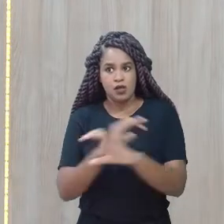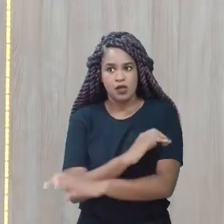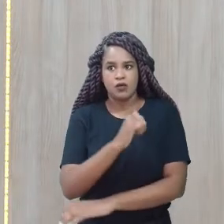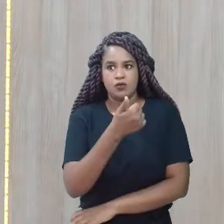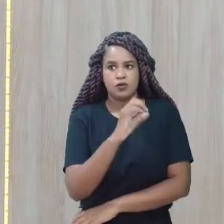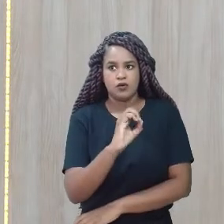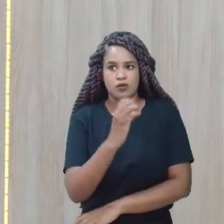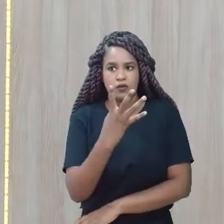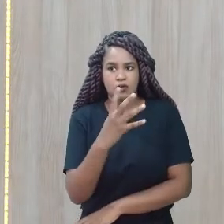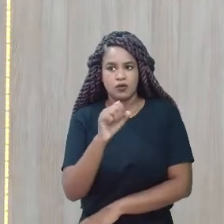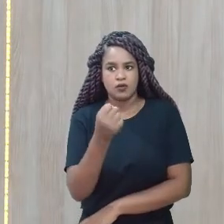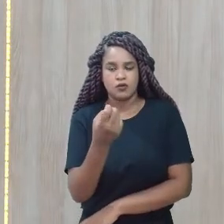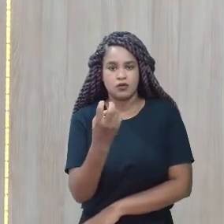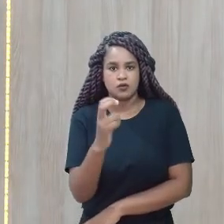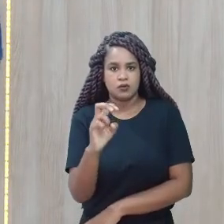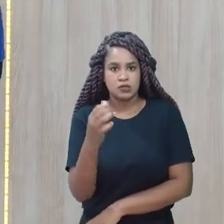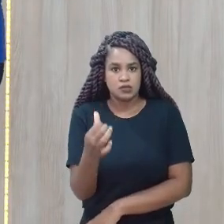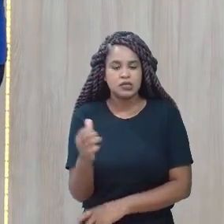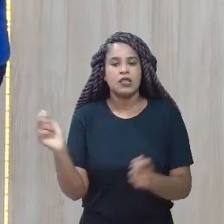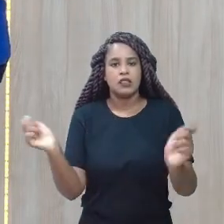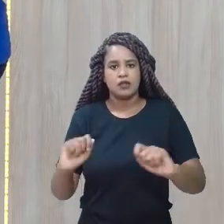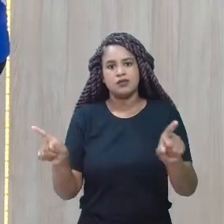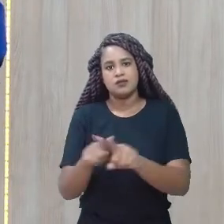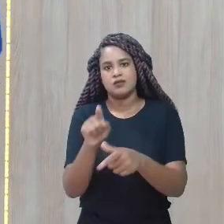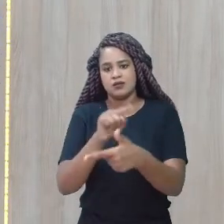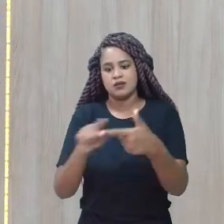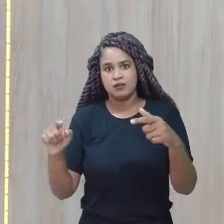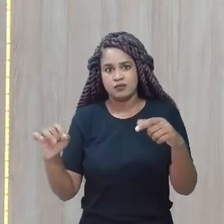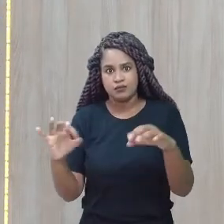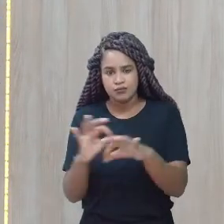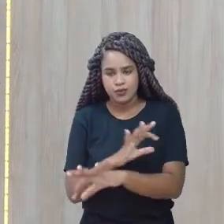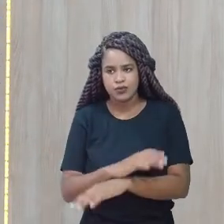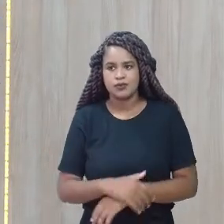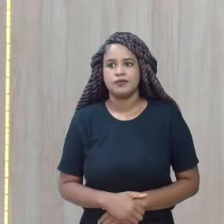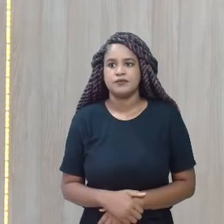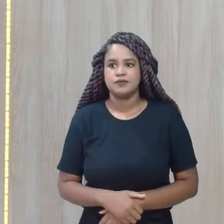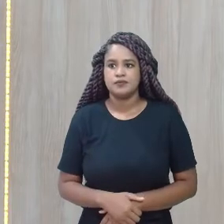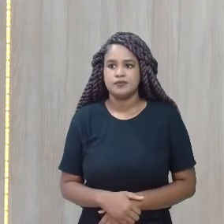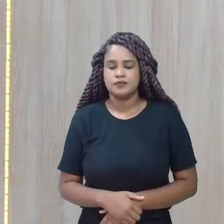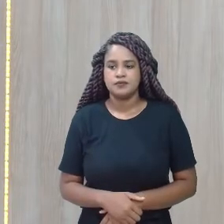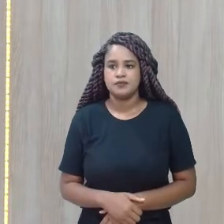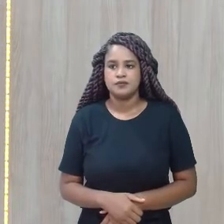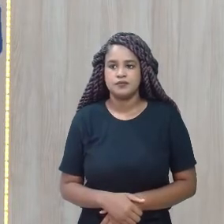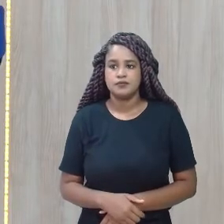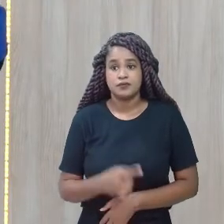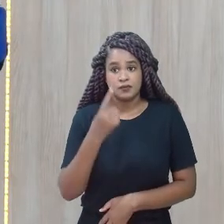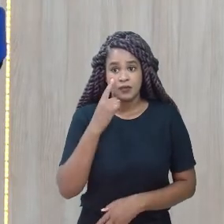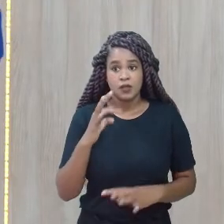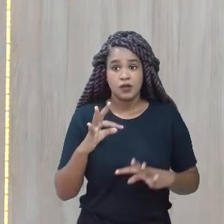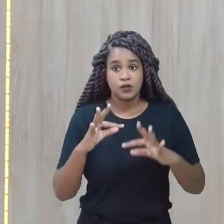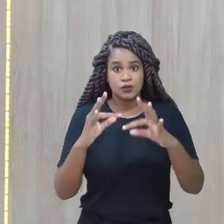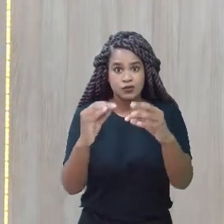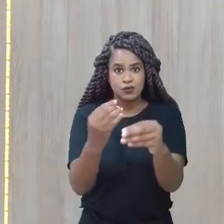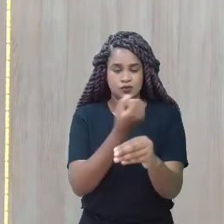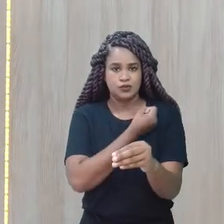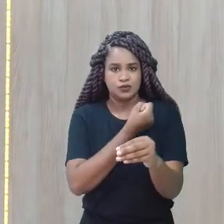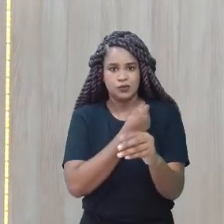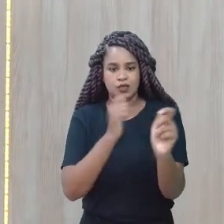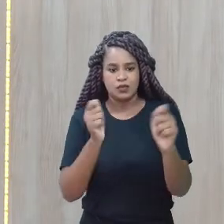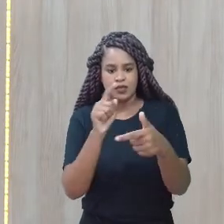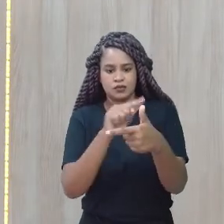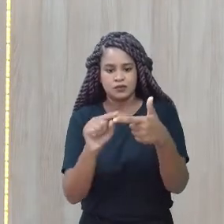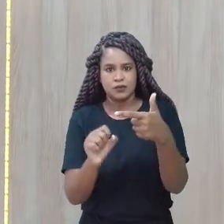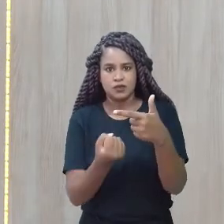104.856, também vai dividir por 8, tá certo? E aí a gente observa, ó, todo número divisível por 8